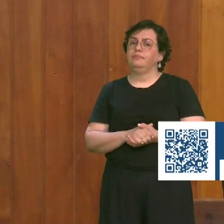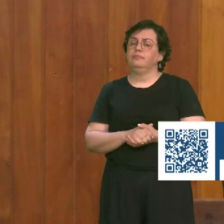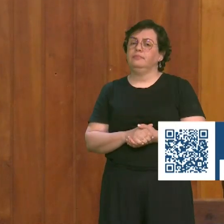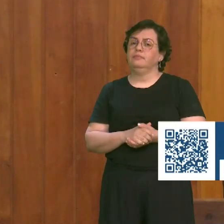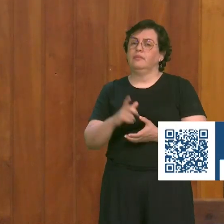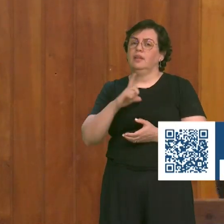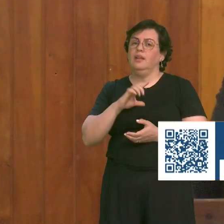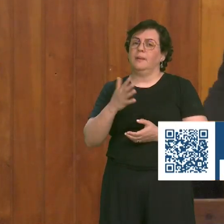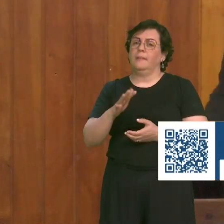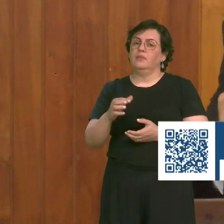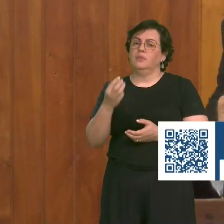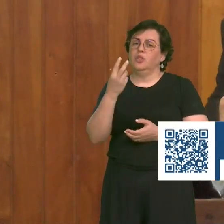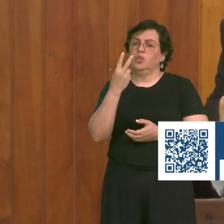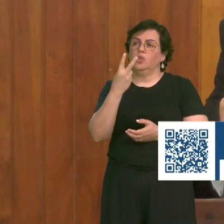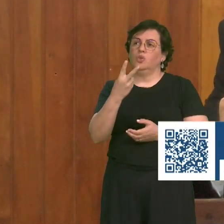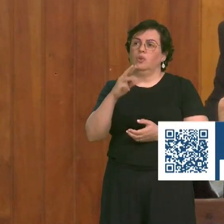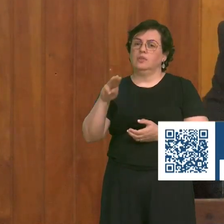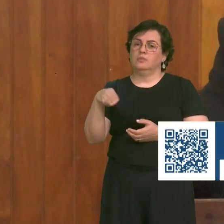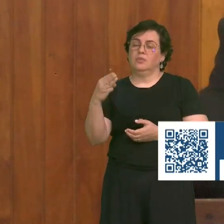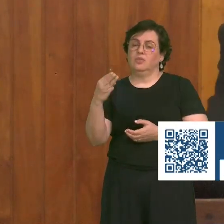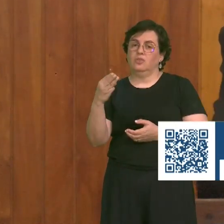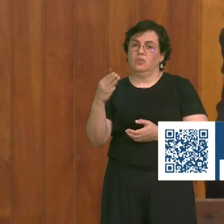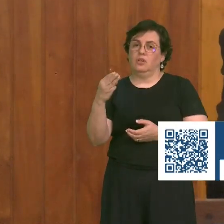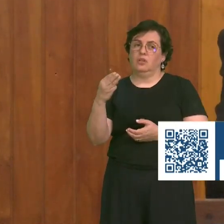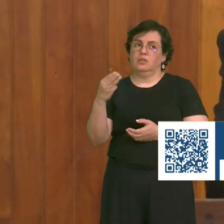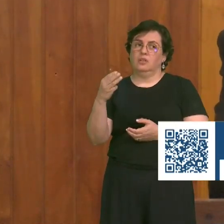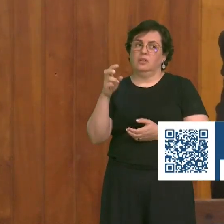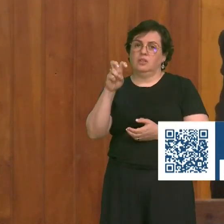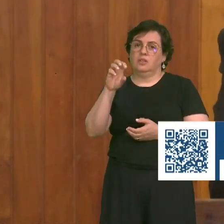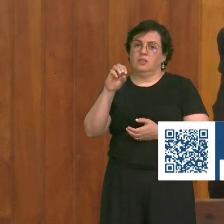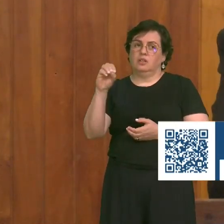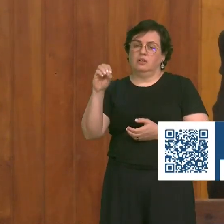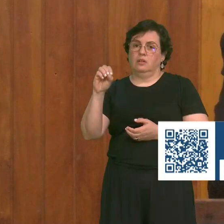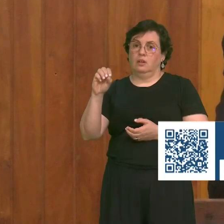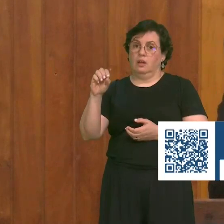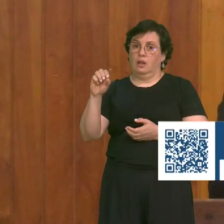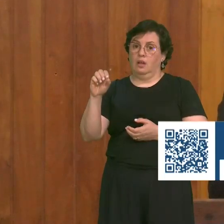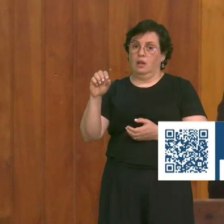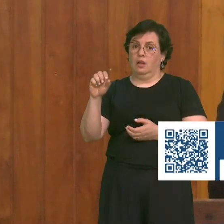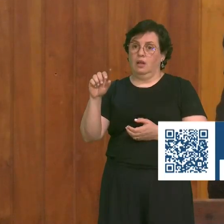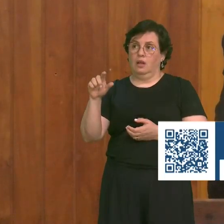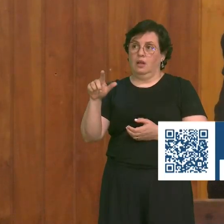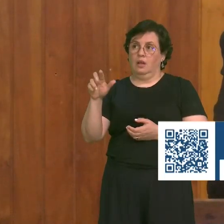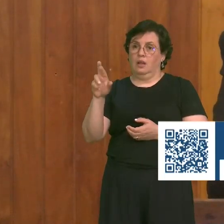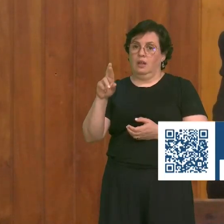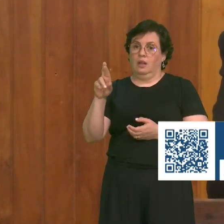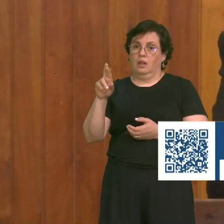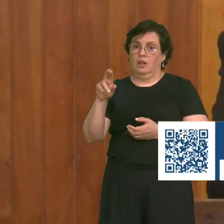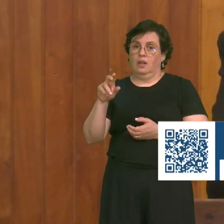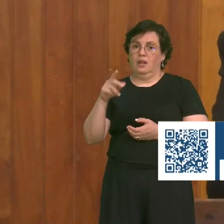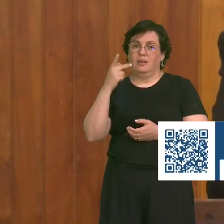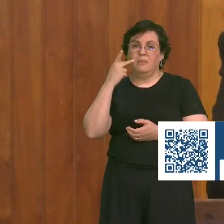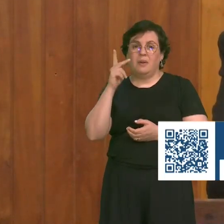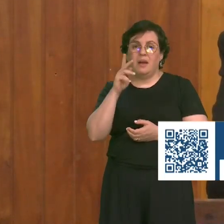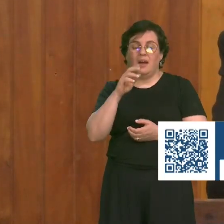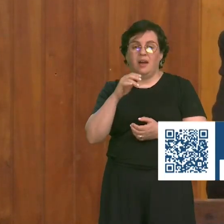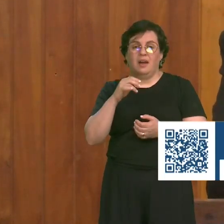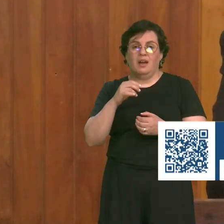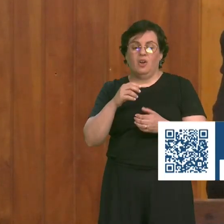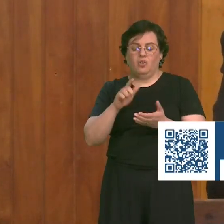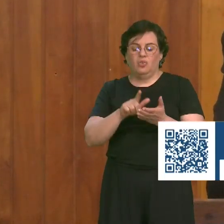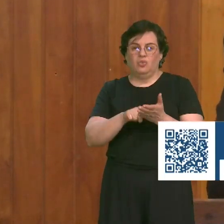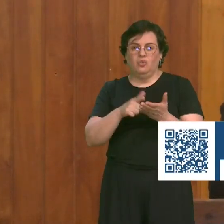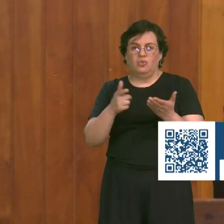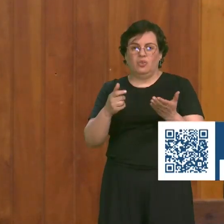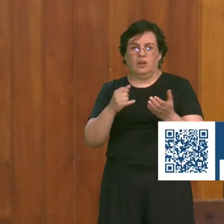em torno de 2 milhões e meio de reais para blog para jornal de internet para